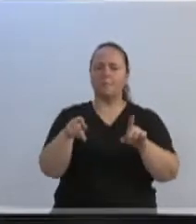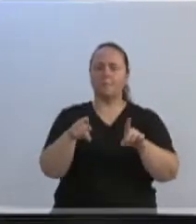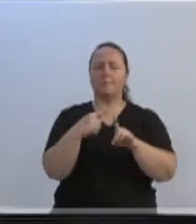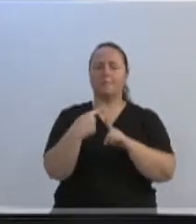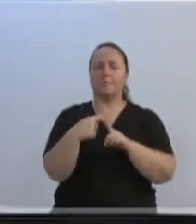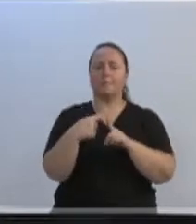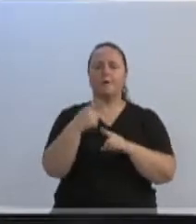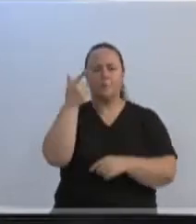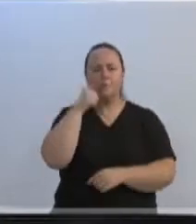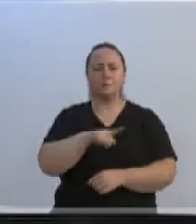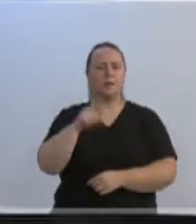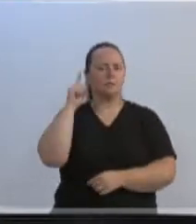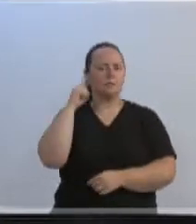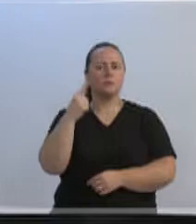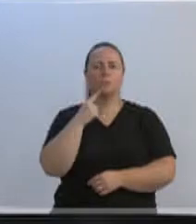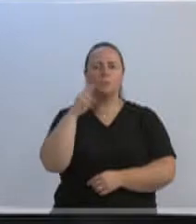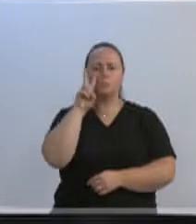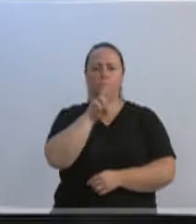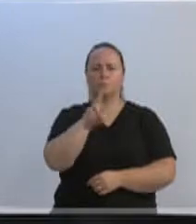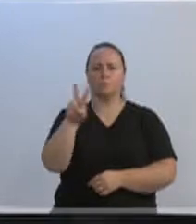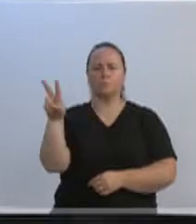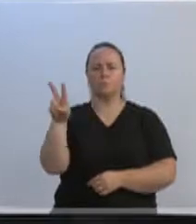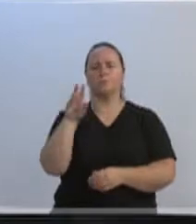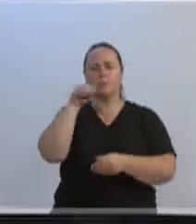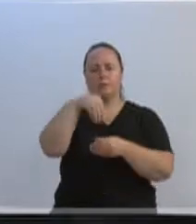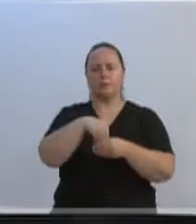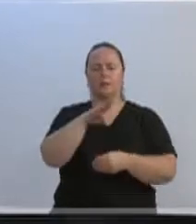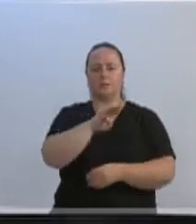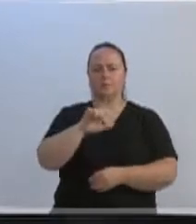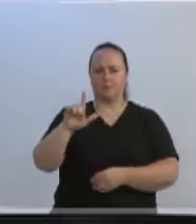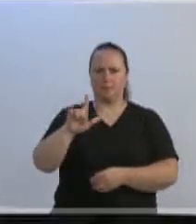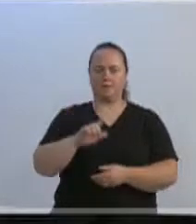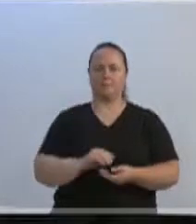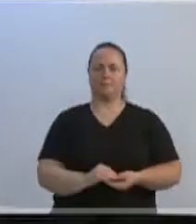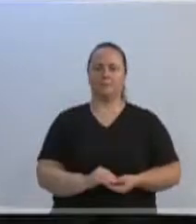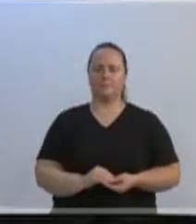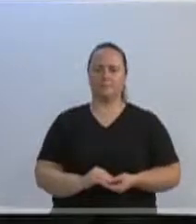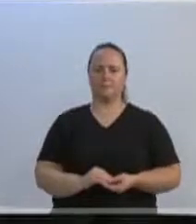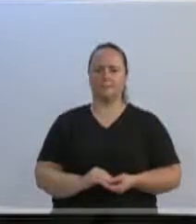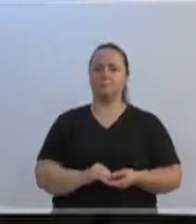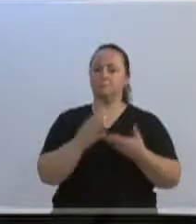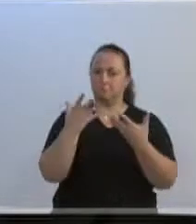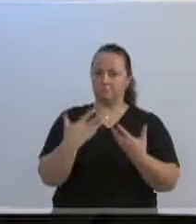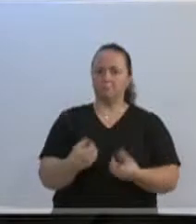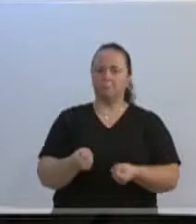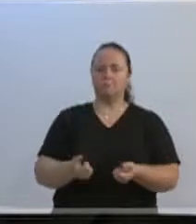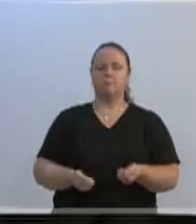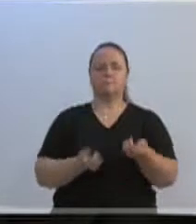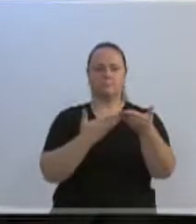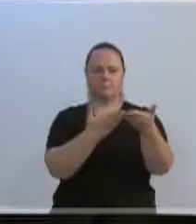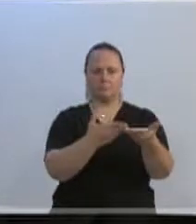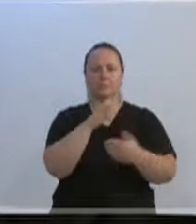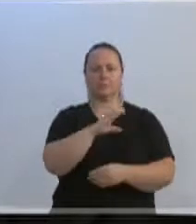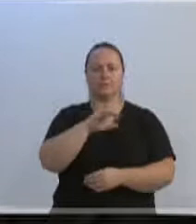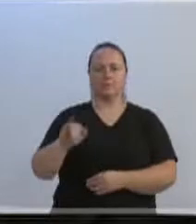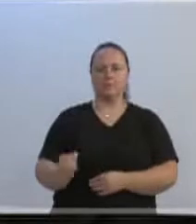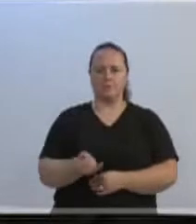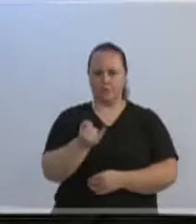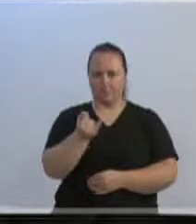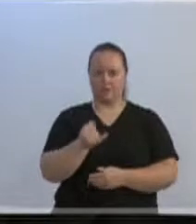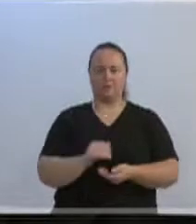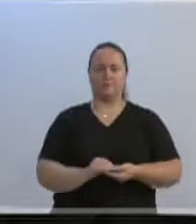com recurso de legenda em português no âmbito do município de blumenau muito bem recebido e encaminho à ccj